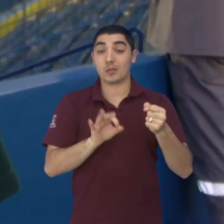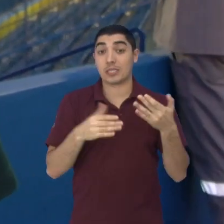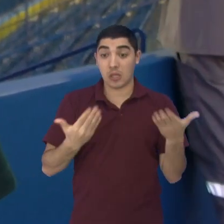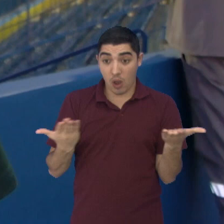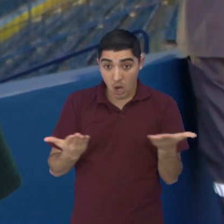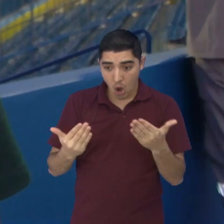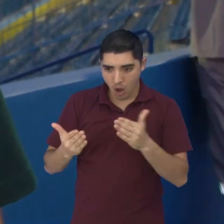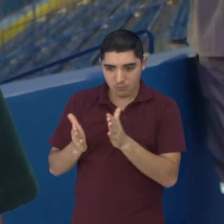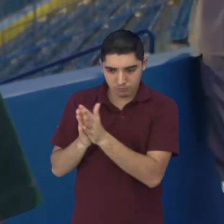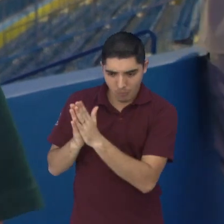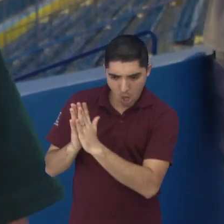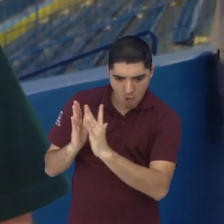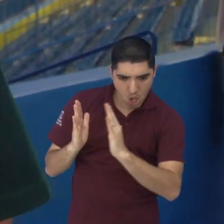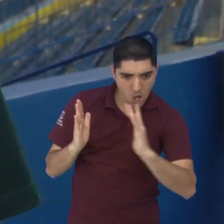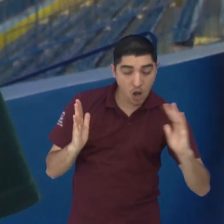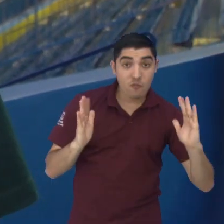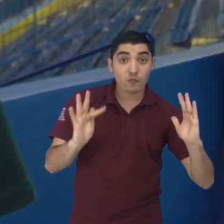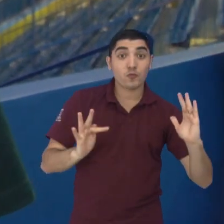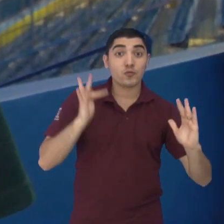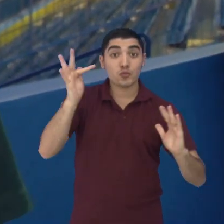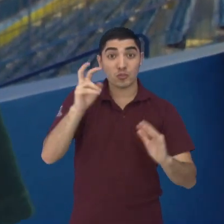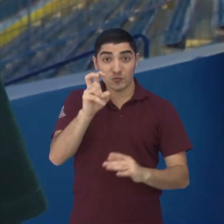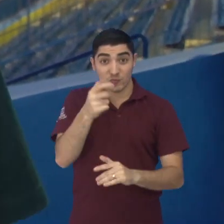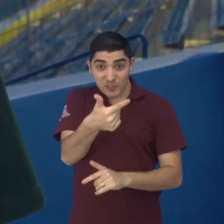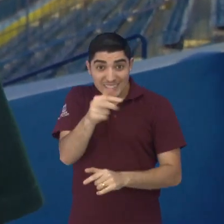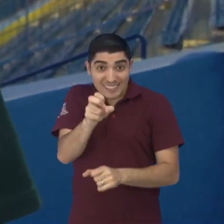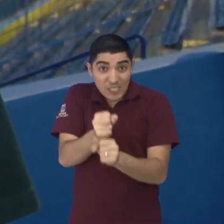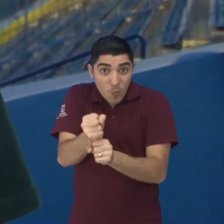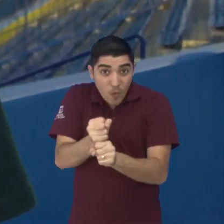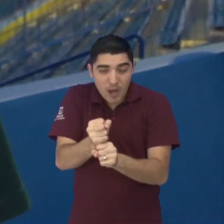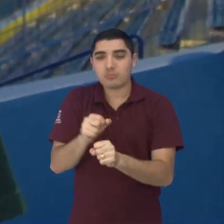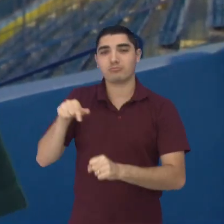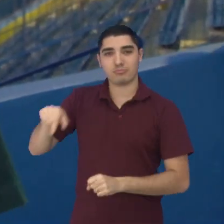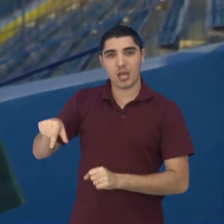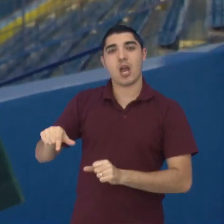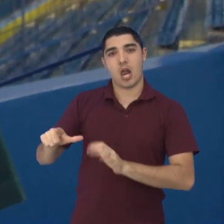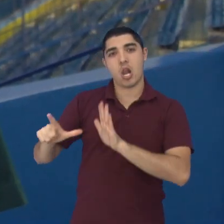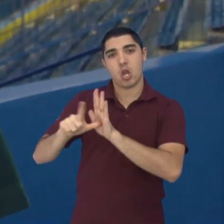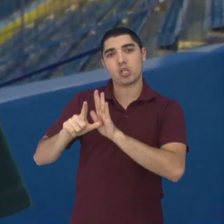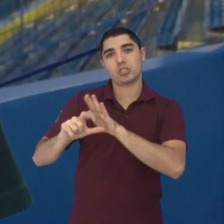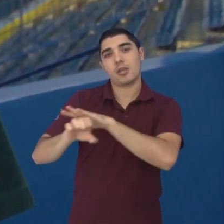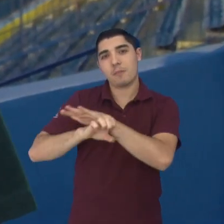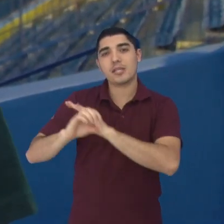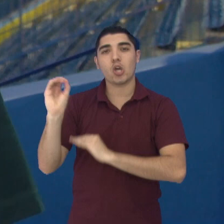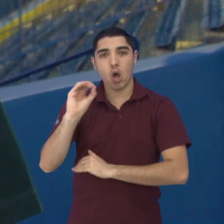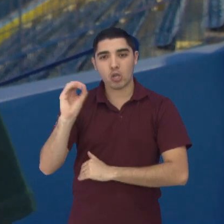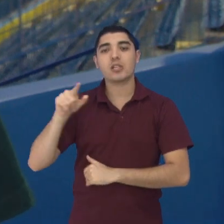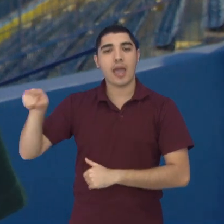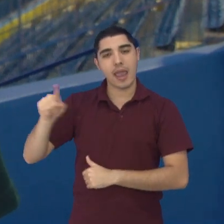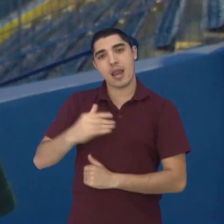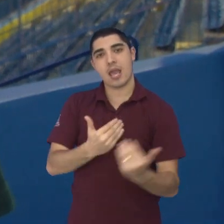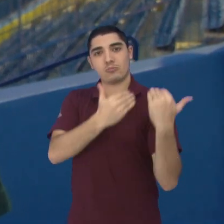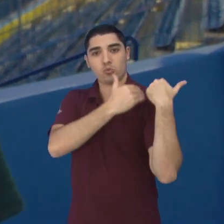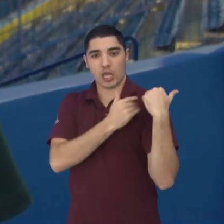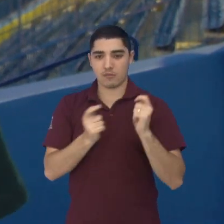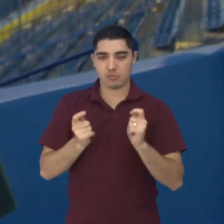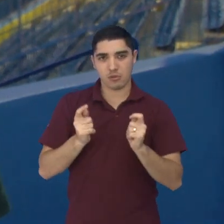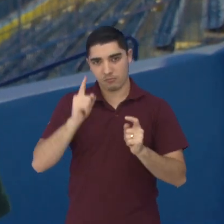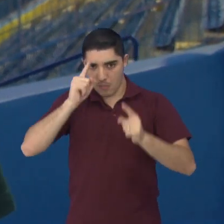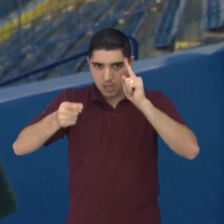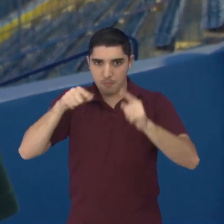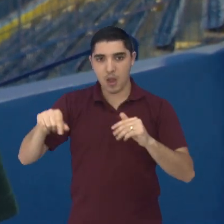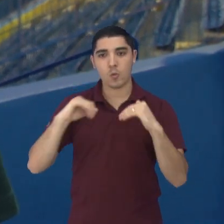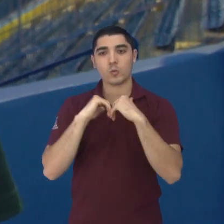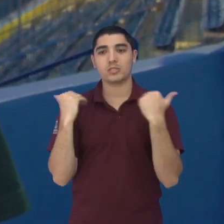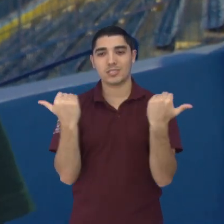25 anos aí, toda a estrutura do Martins Pereira vai ser gerido pelo Grupo Oscar, que também é do grupo da SAF do São José, né? E para falar